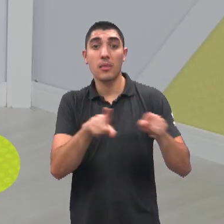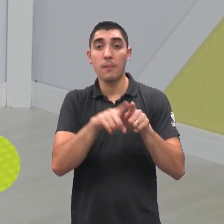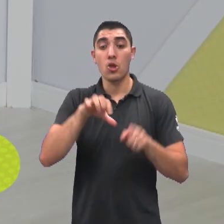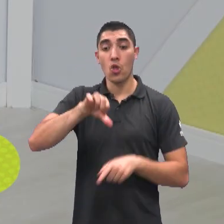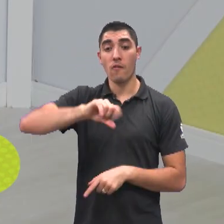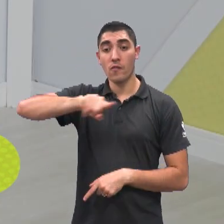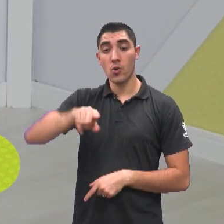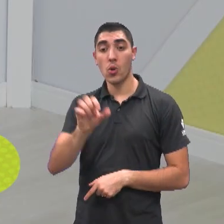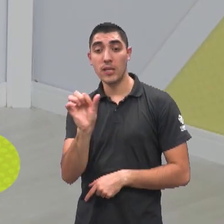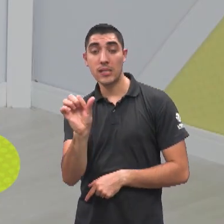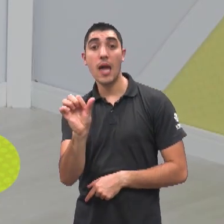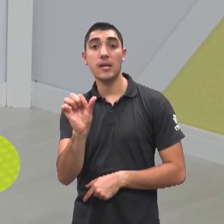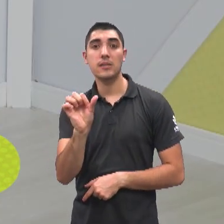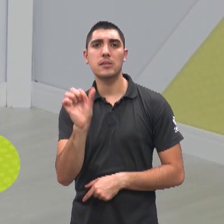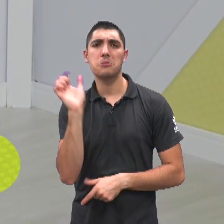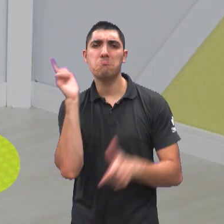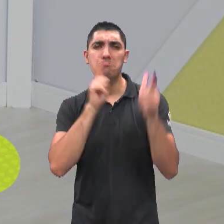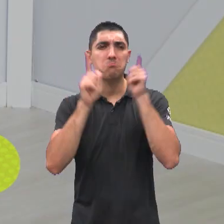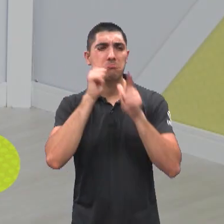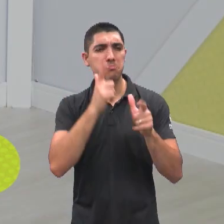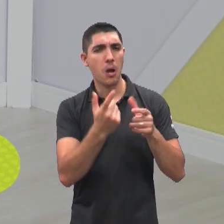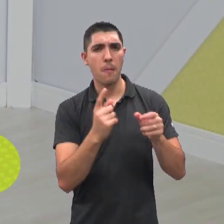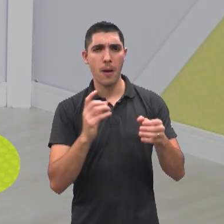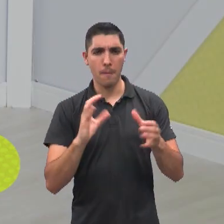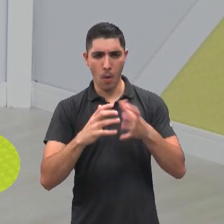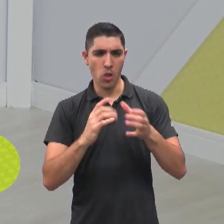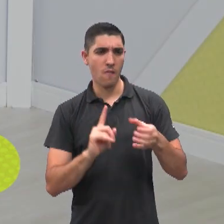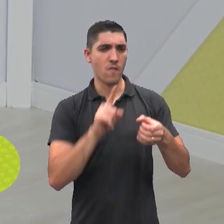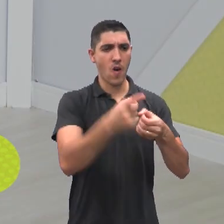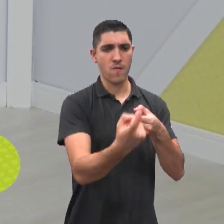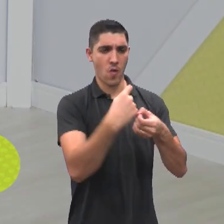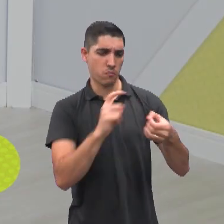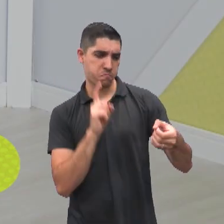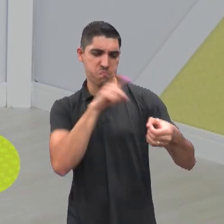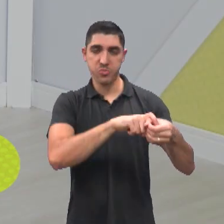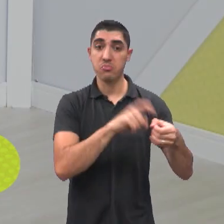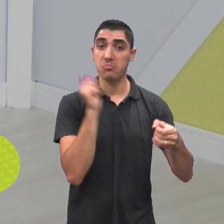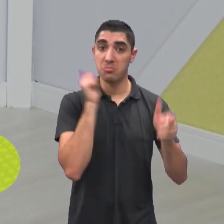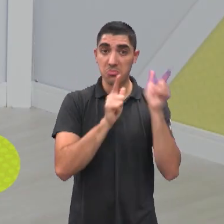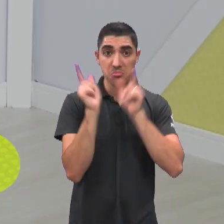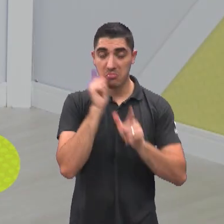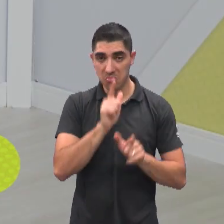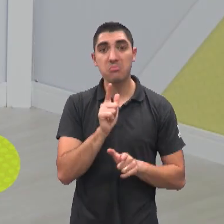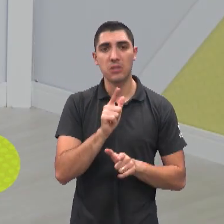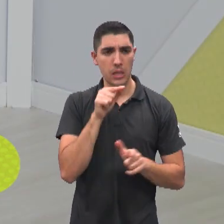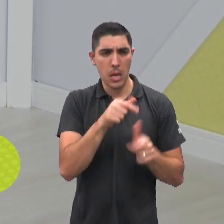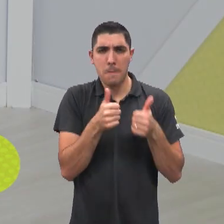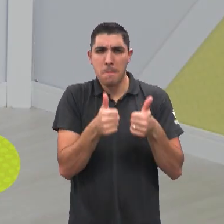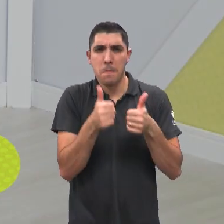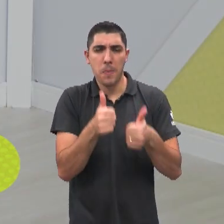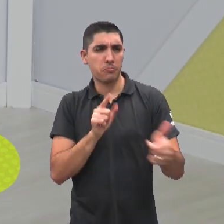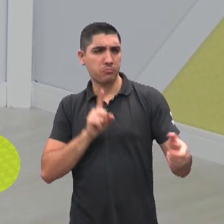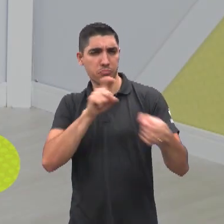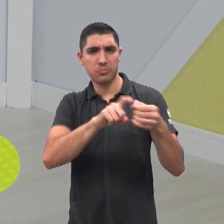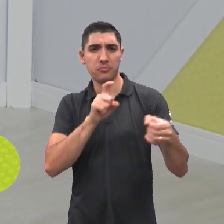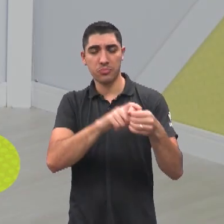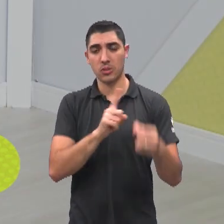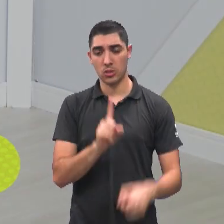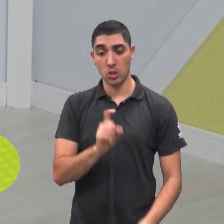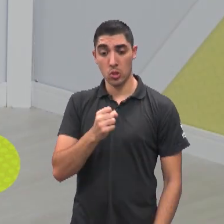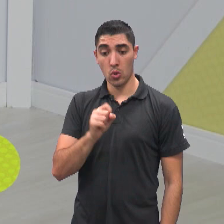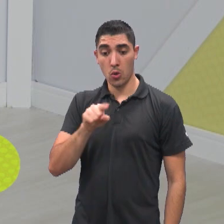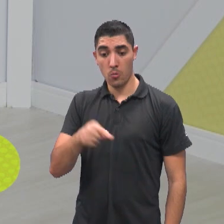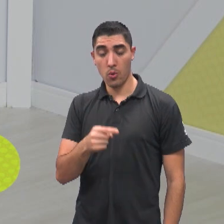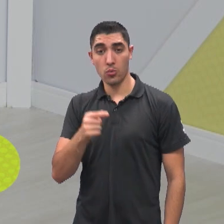por jogo, sendo a segunda maior reboteira da competição e a sétima maior em eficiência, 18,2 da